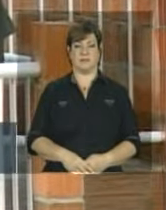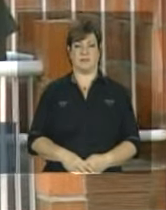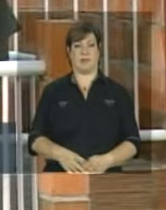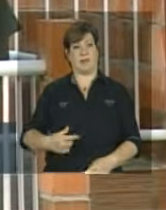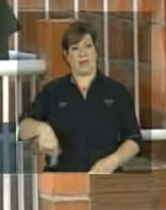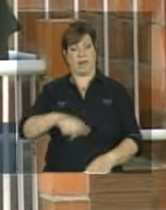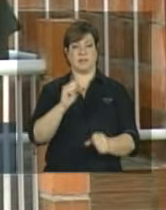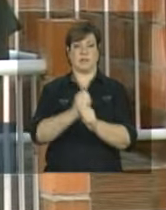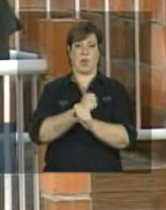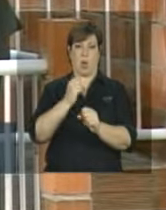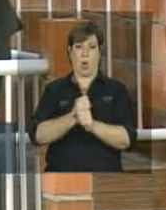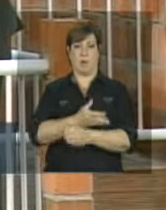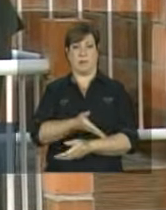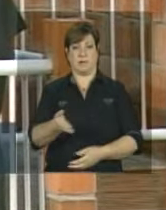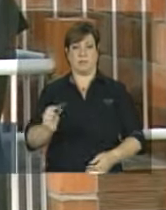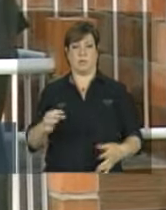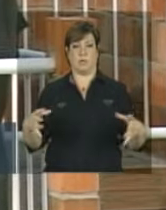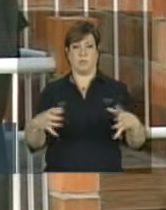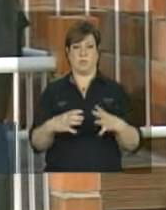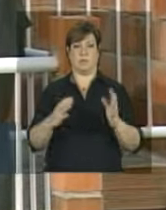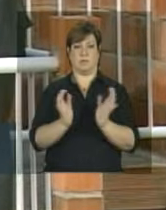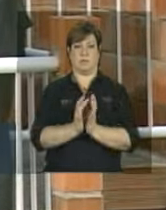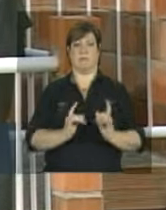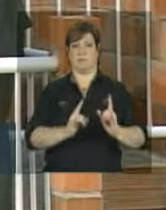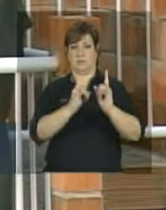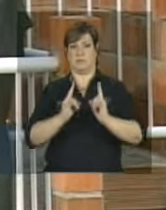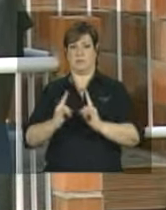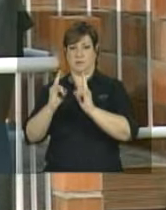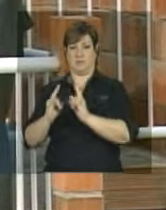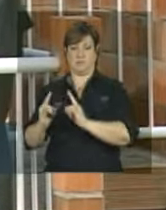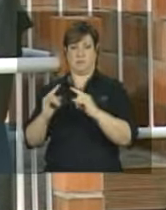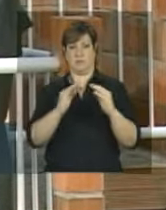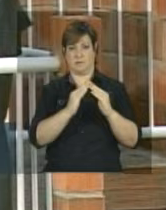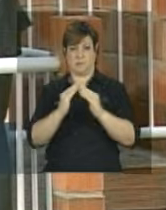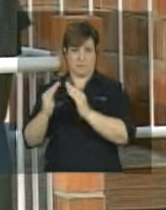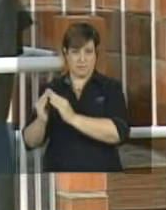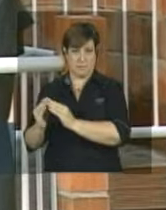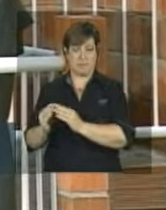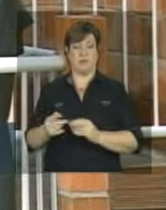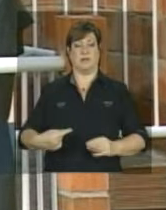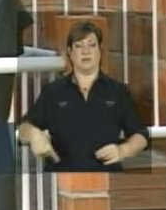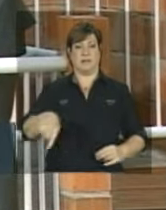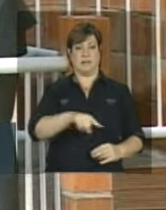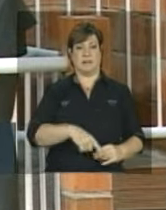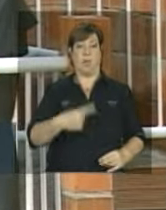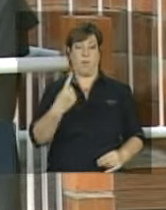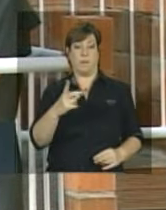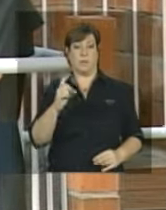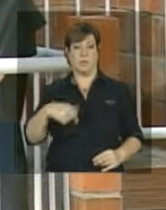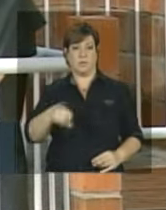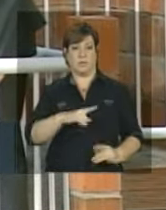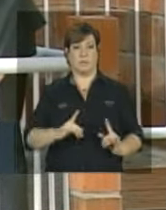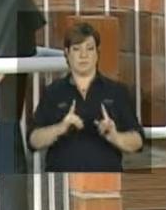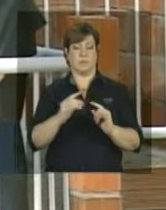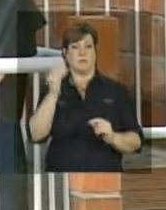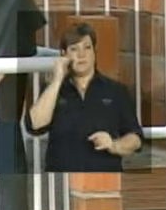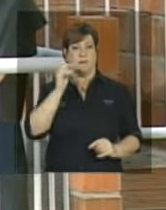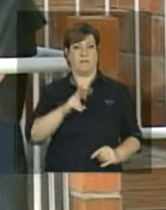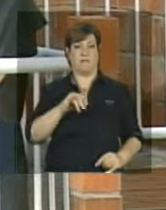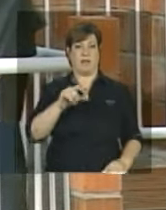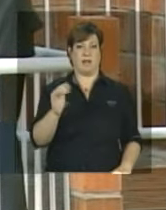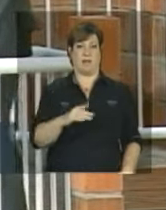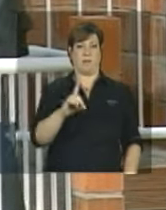nessas obras aí do conjunto habitacional, uma das unidades do conjunto habitacional Vila do